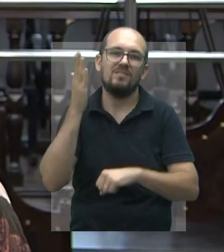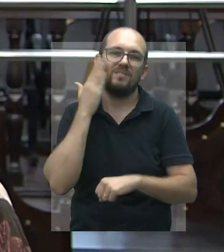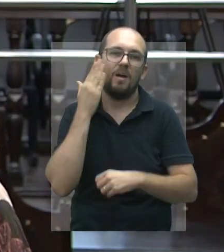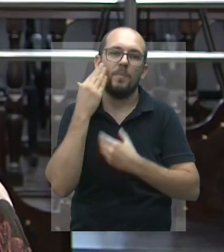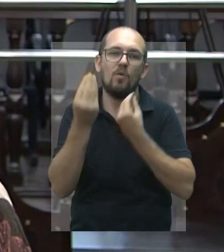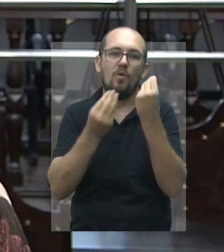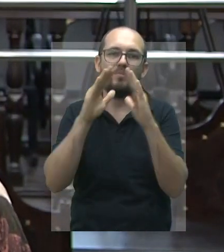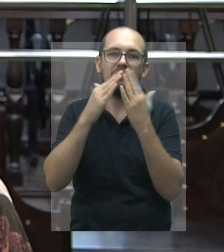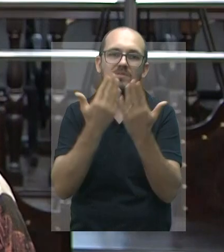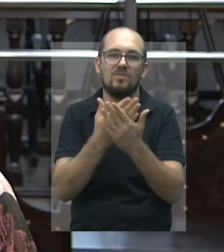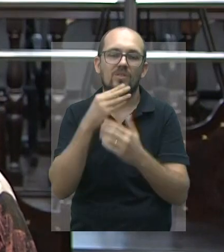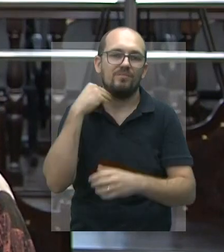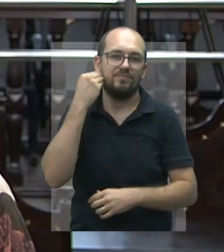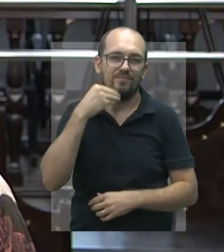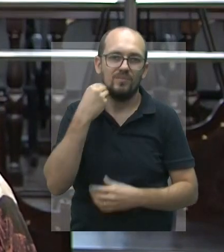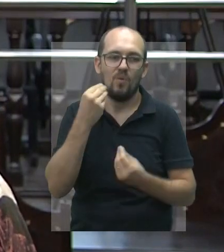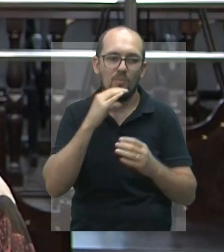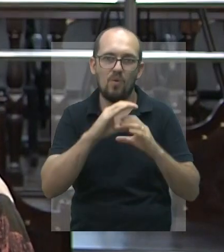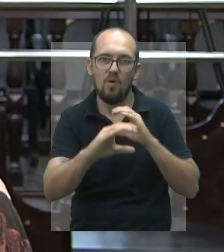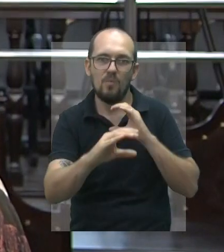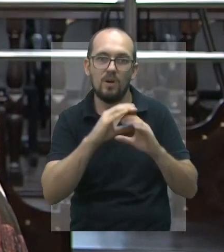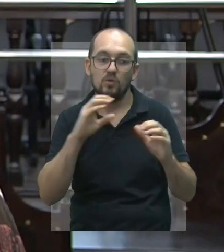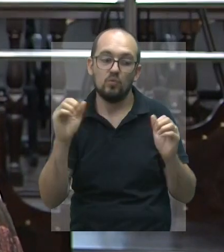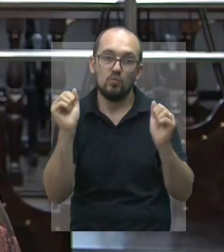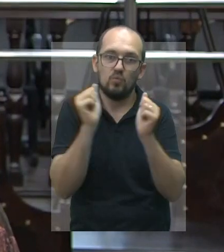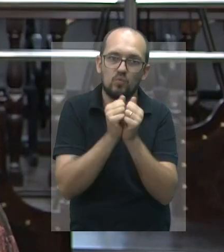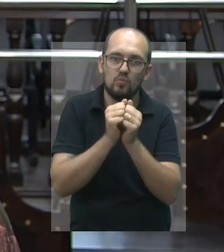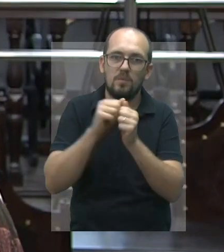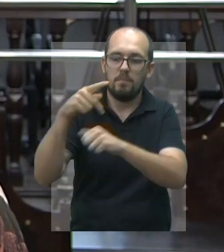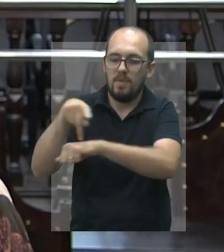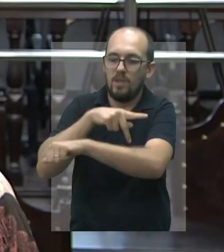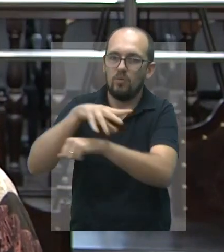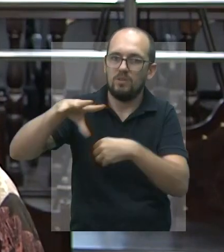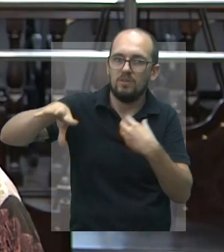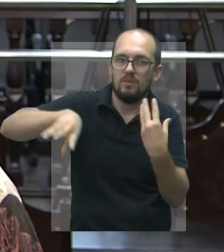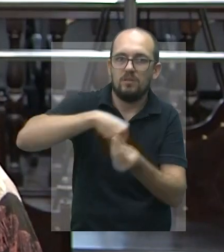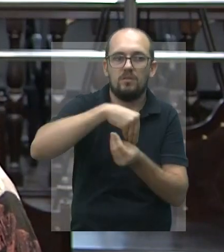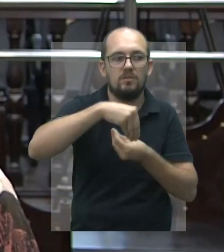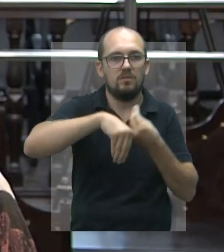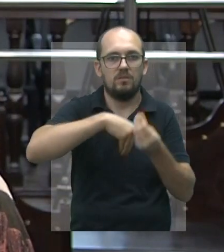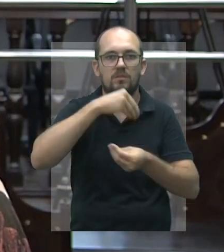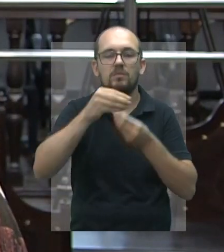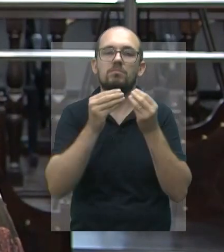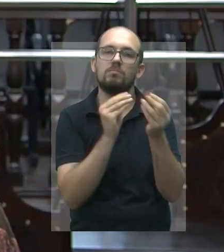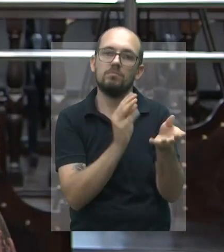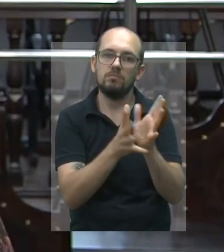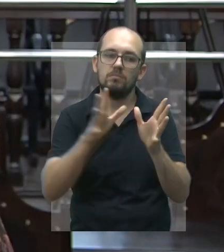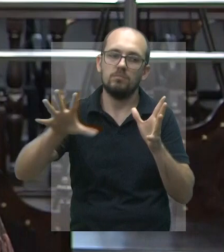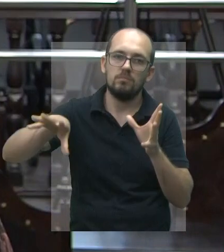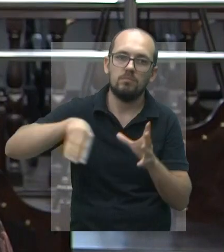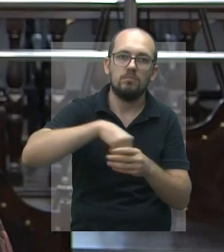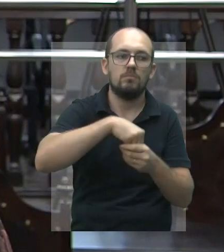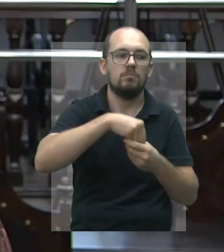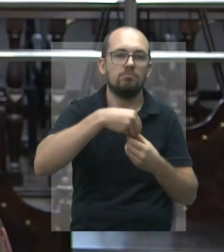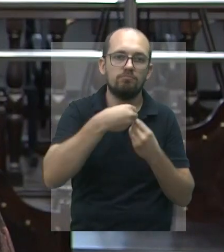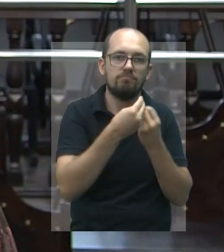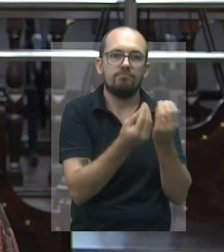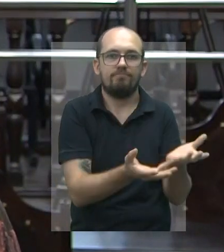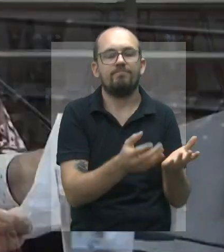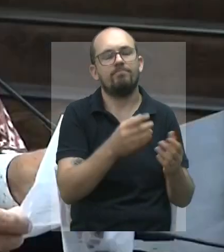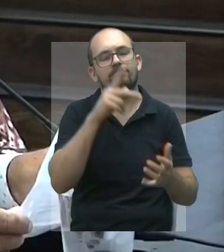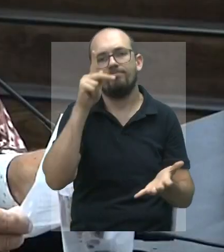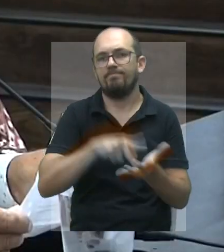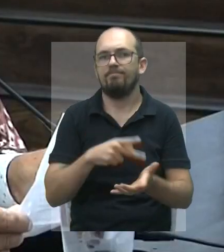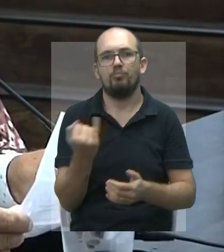universo escolar e trazer a comunicação junto para que essa comunicação estivesse aliada às aprendizagens, foi